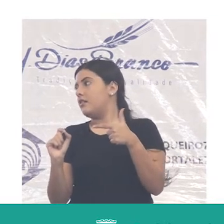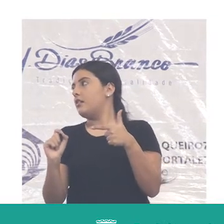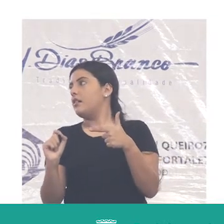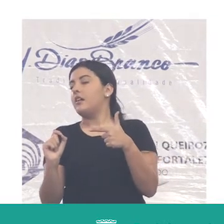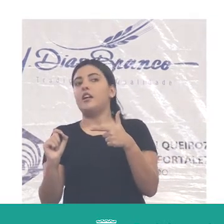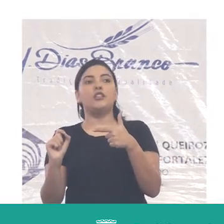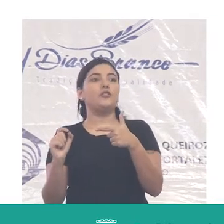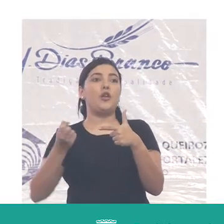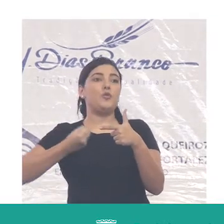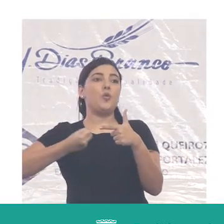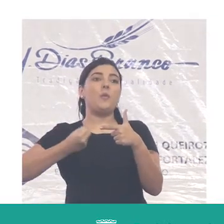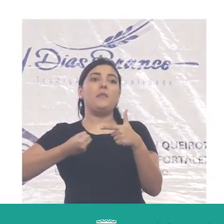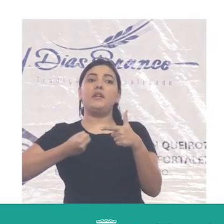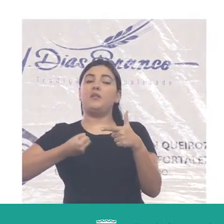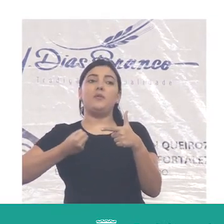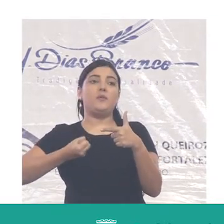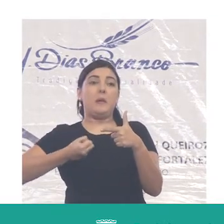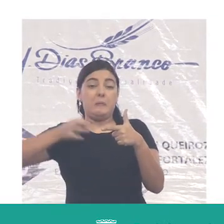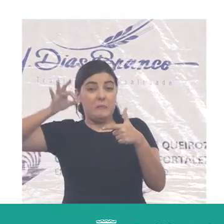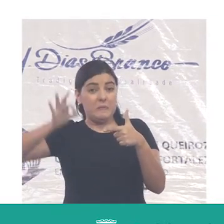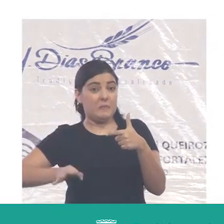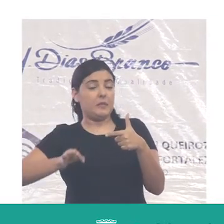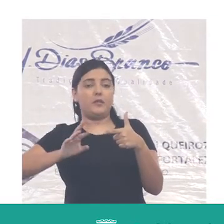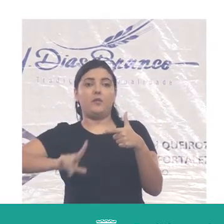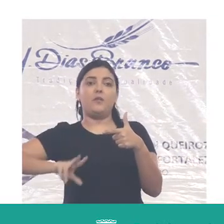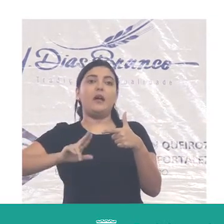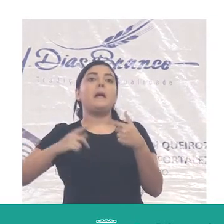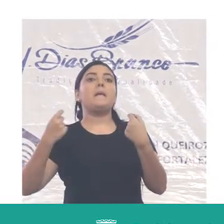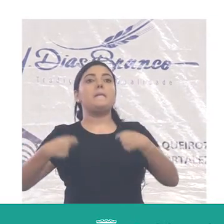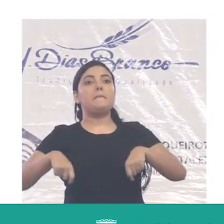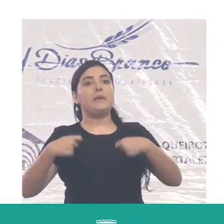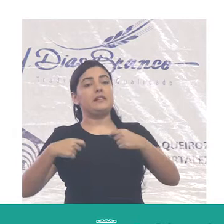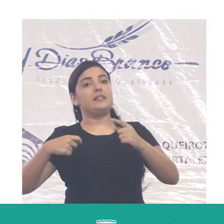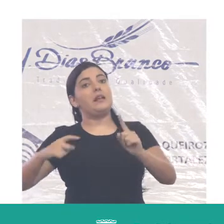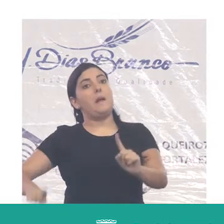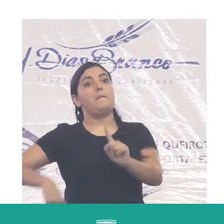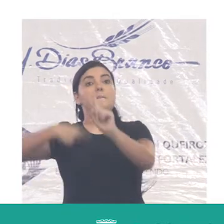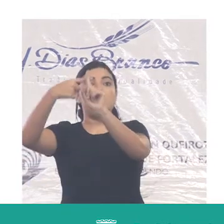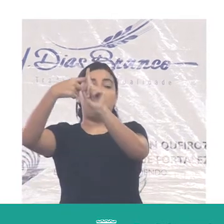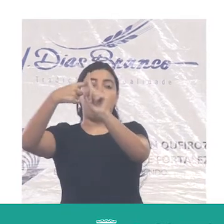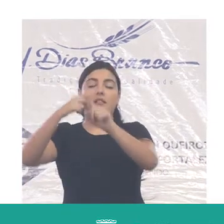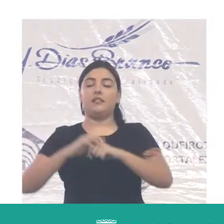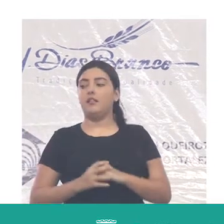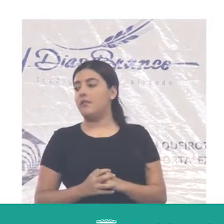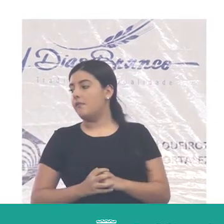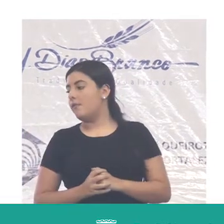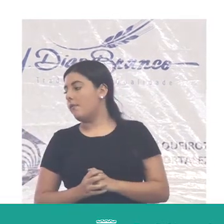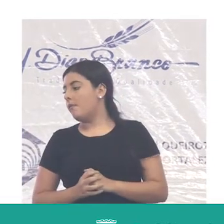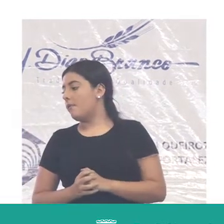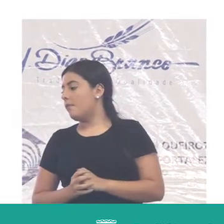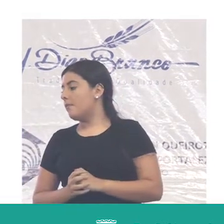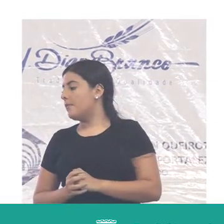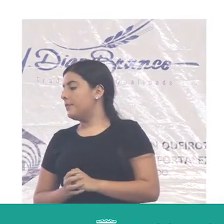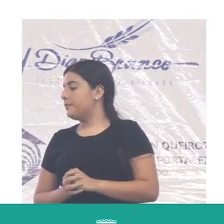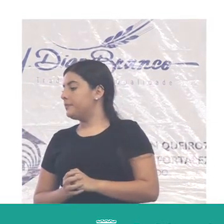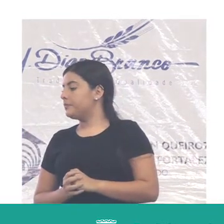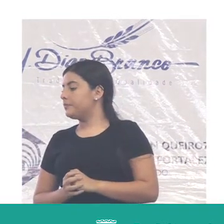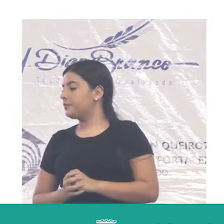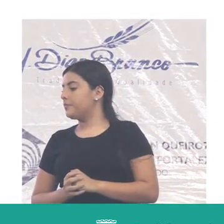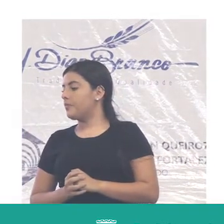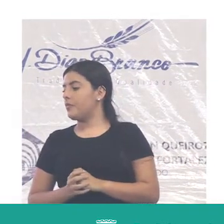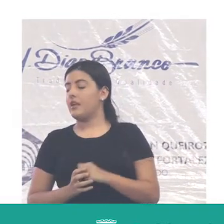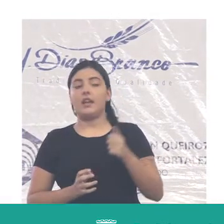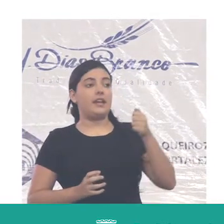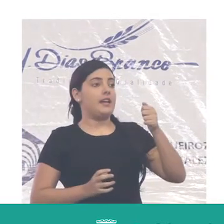não vai dar um número exato. Aí você tem que arredondar para mais. Pensa comigo,